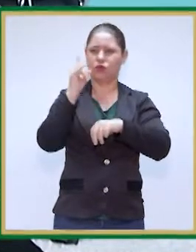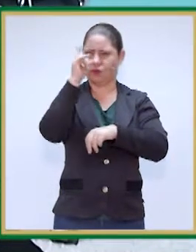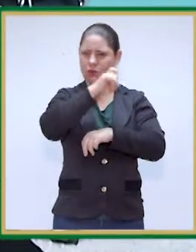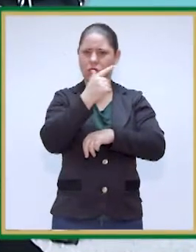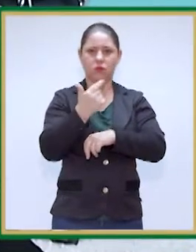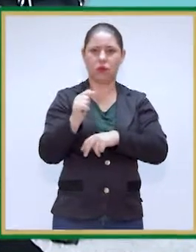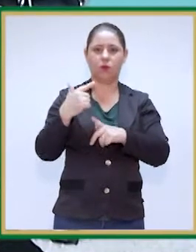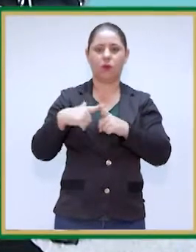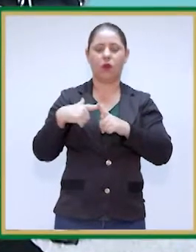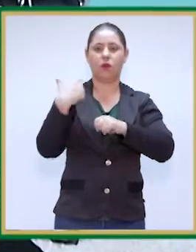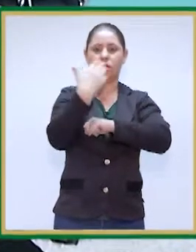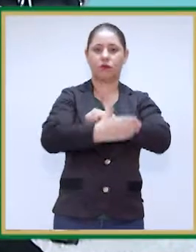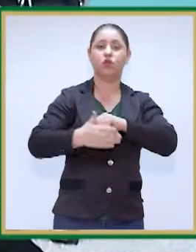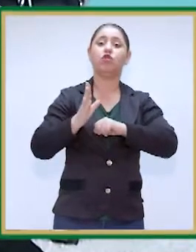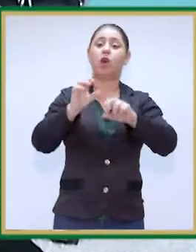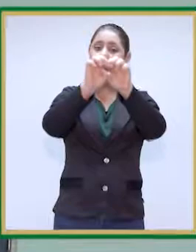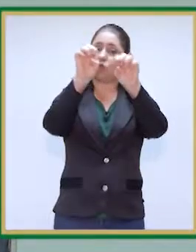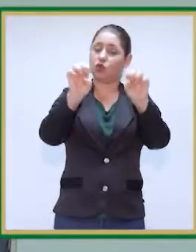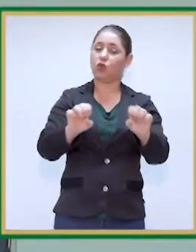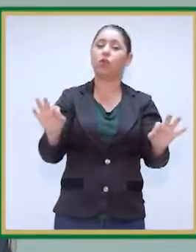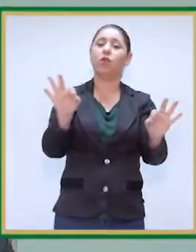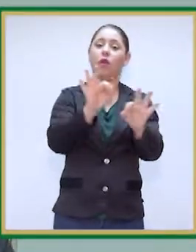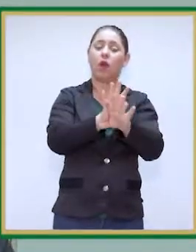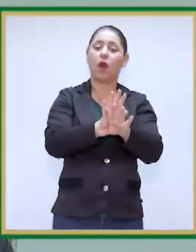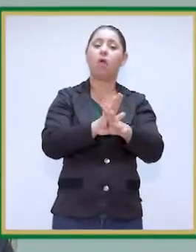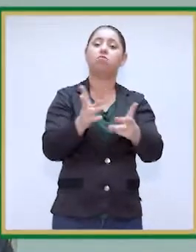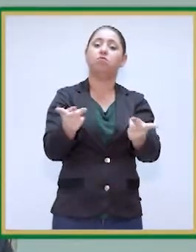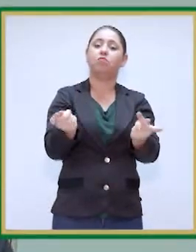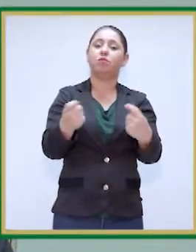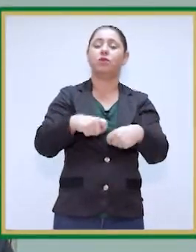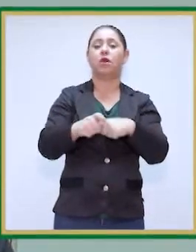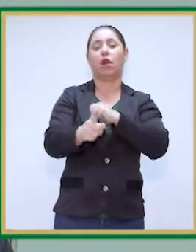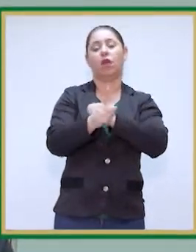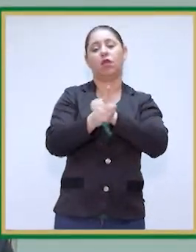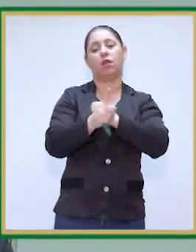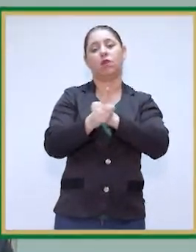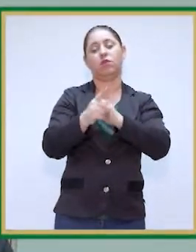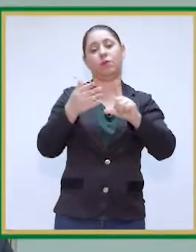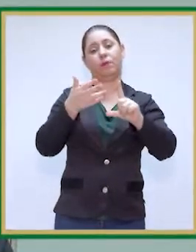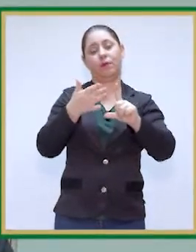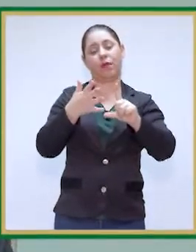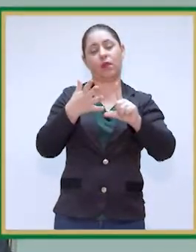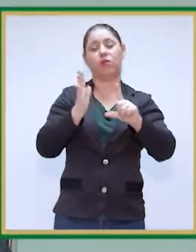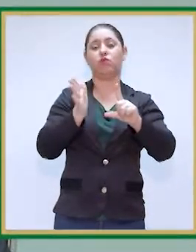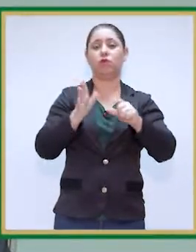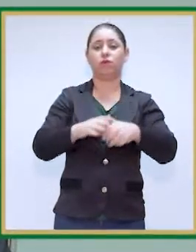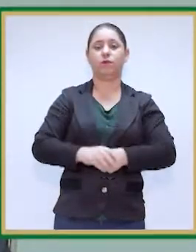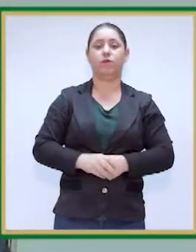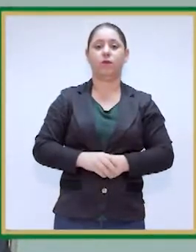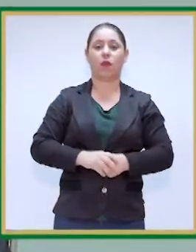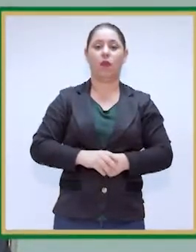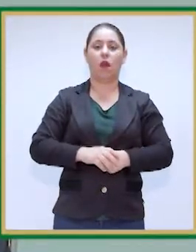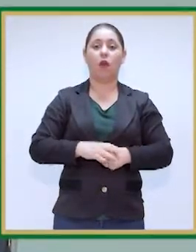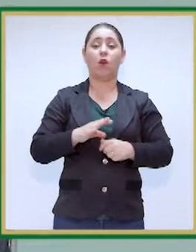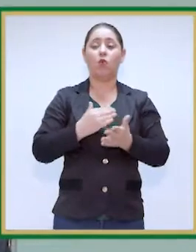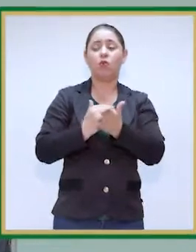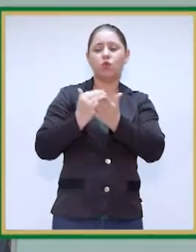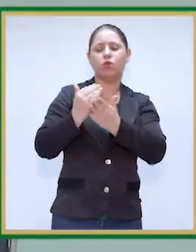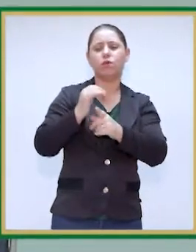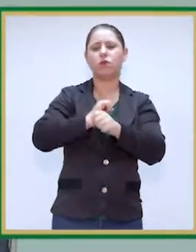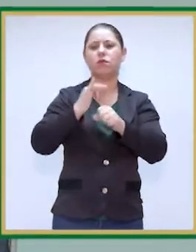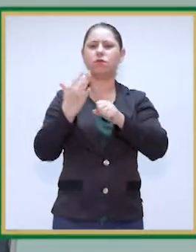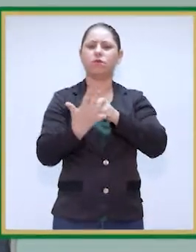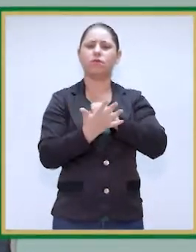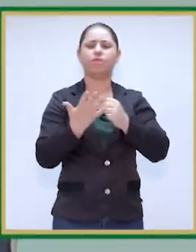já tinha uma estrutura que permitia esse atendimento virtual. Com a pandemia,